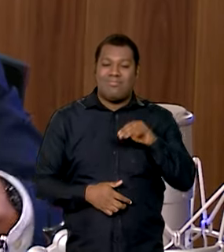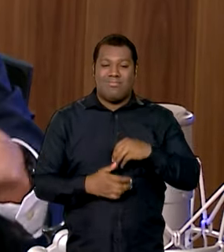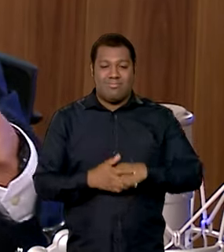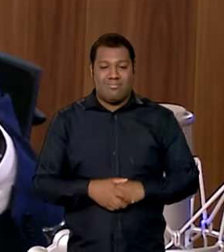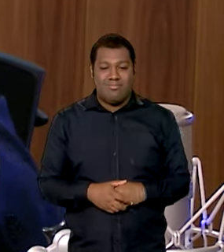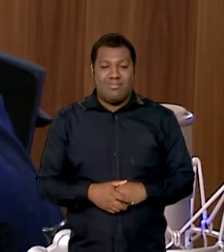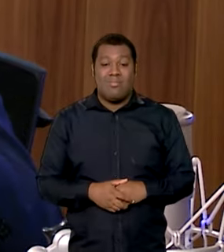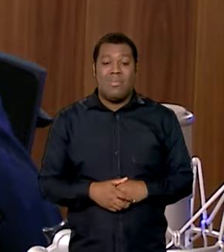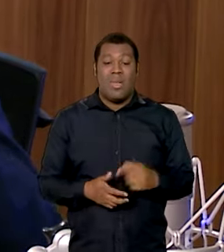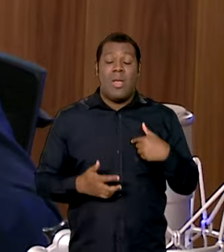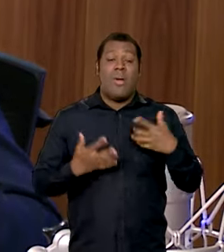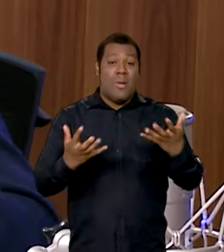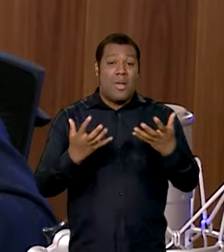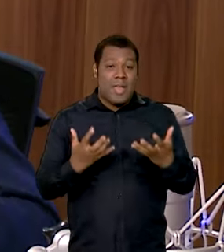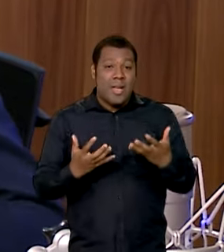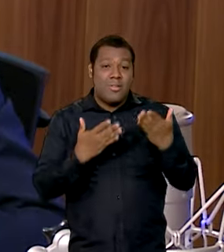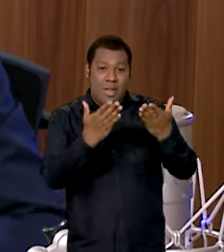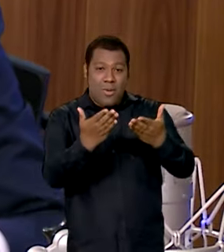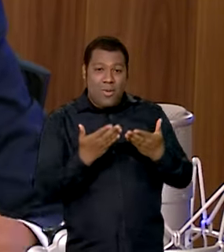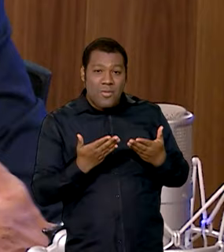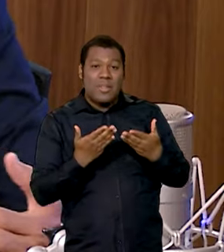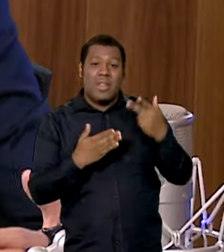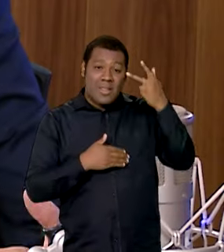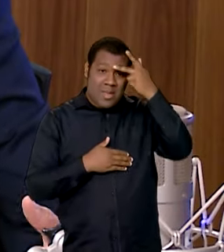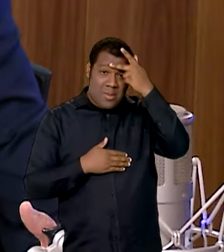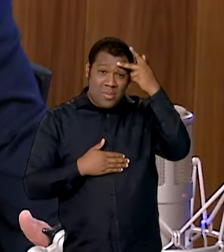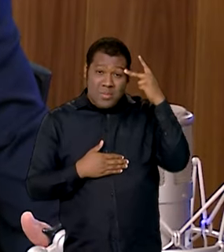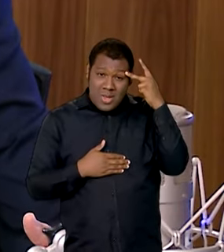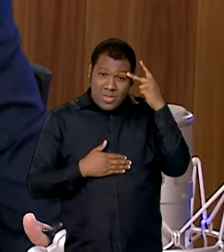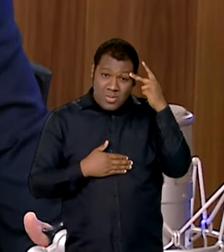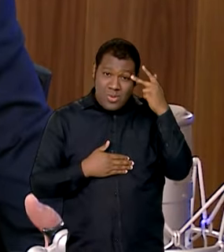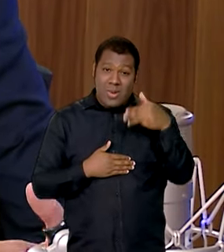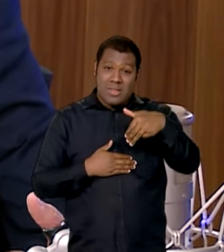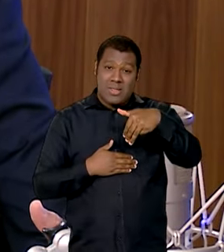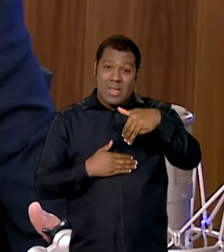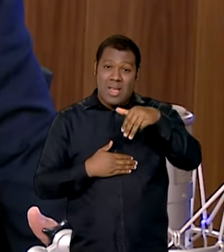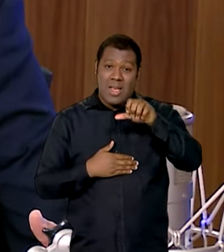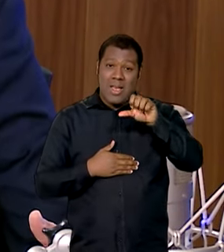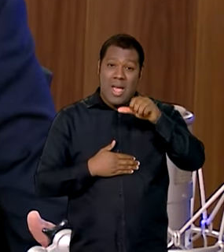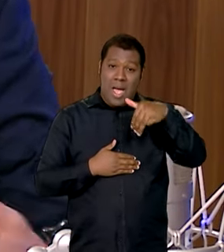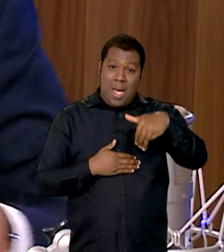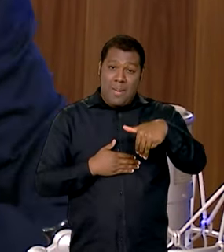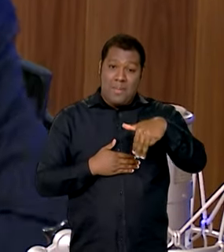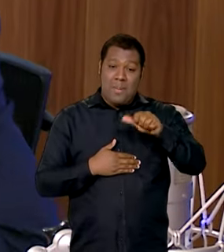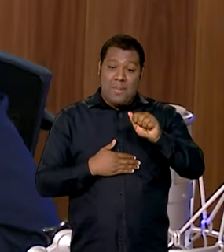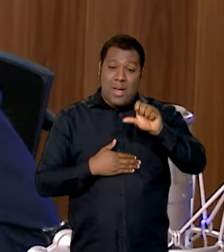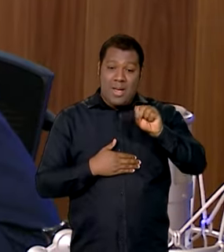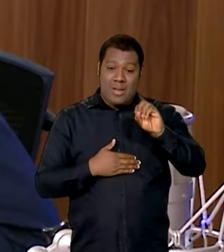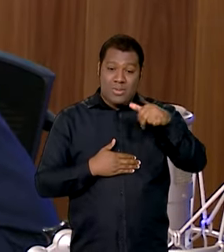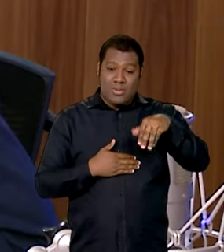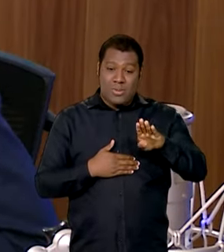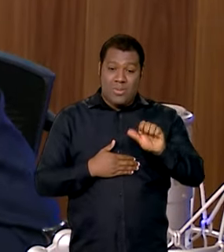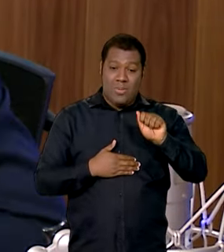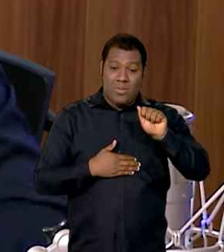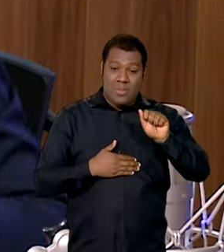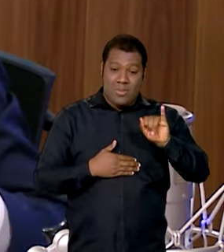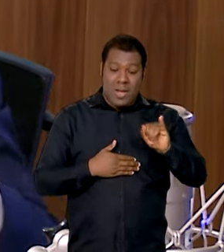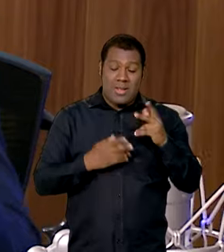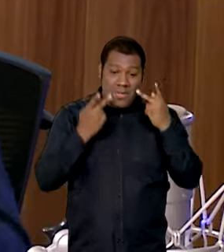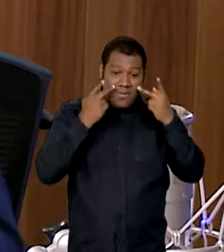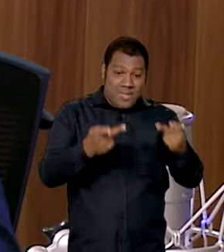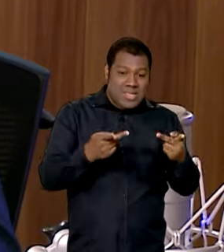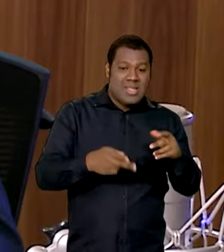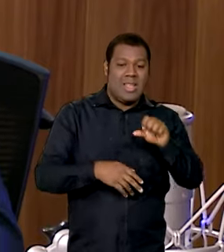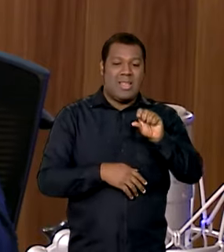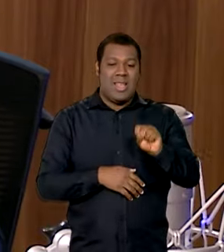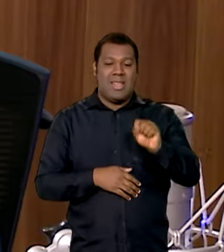eu um dia quero pegar o pessoal da sambazon para visitar a Amazon by e pegar o pessoal da Amazon by para visitar a sambazon E aí